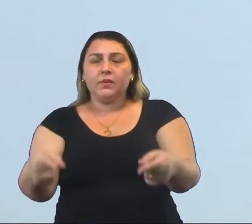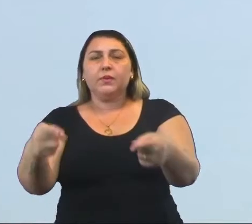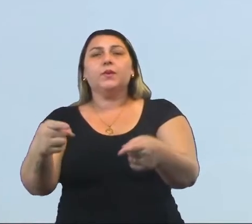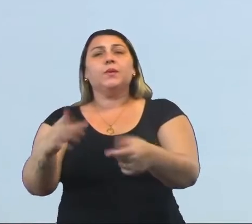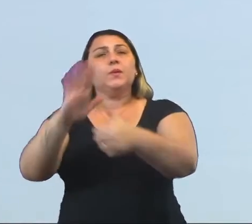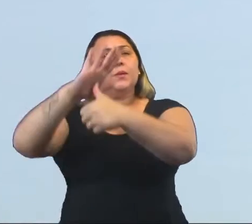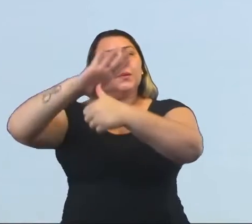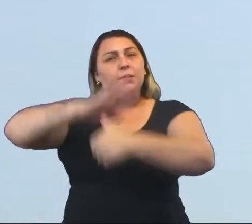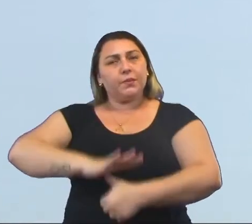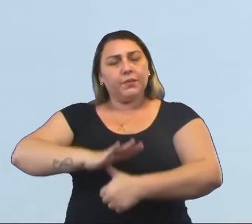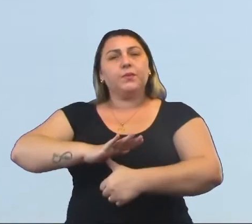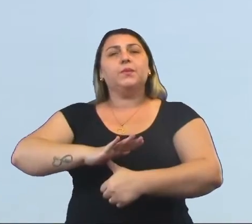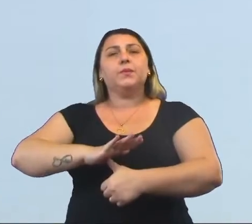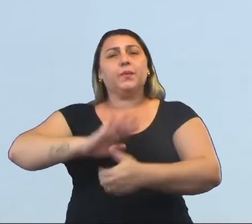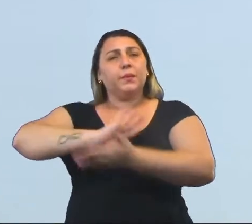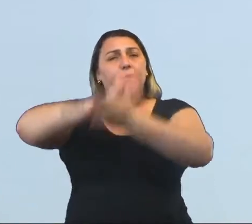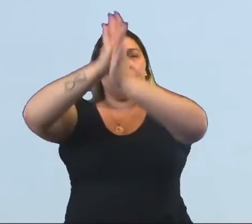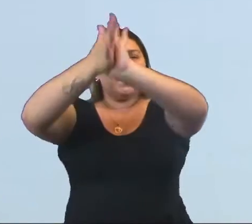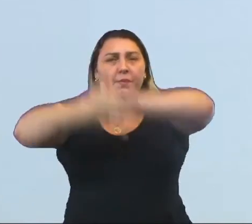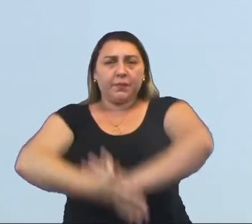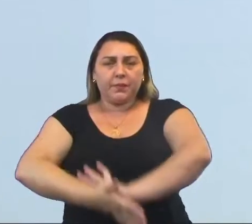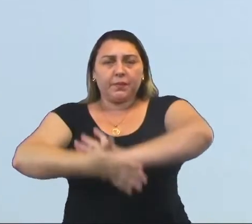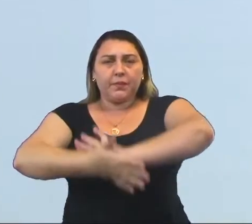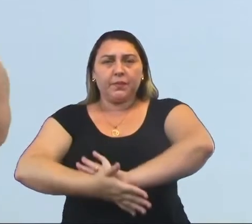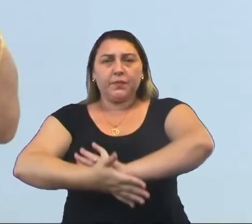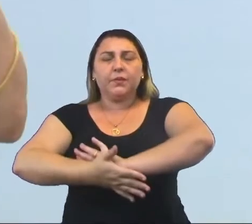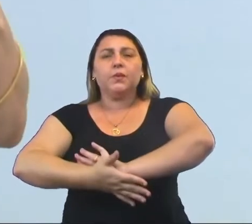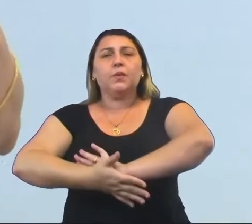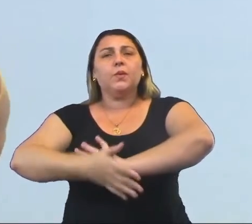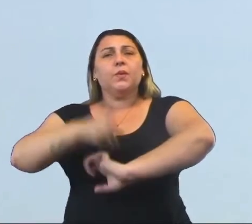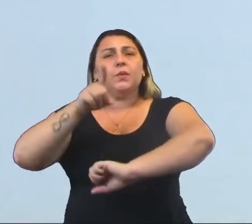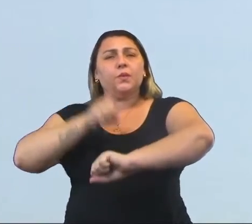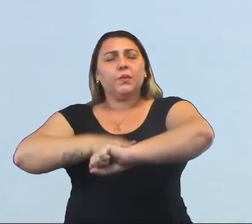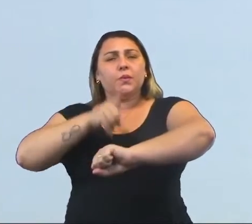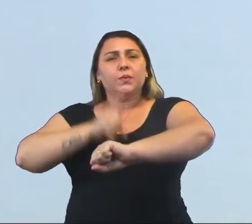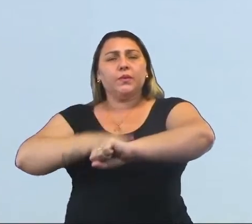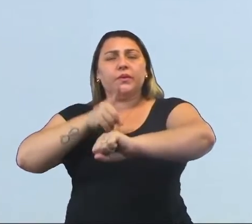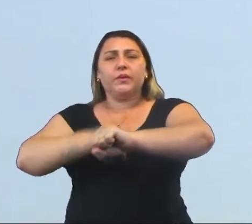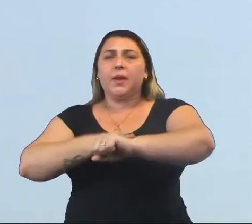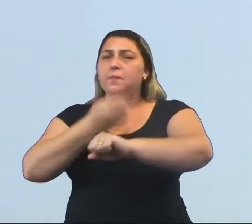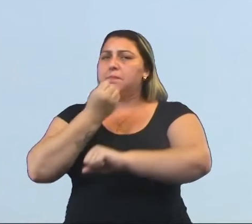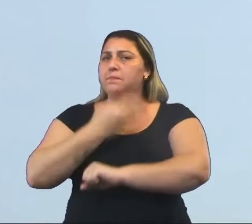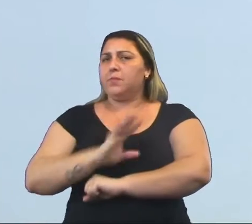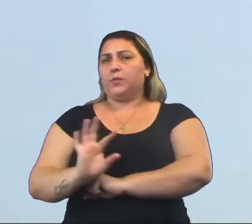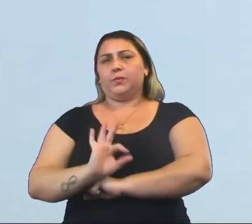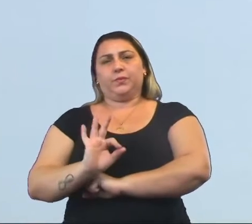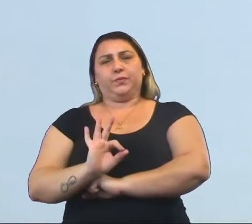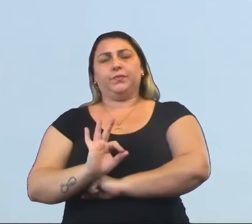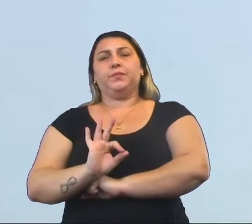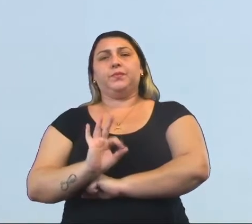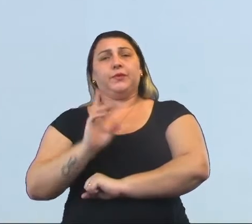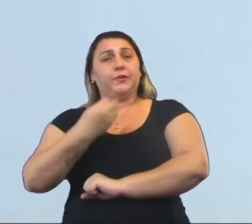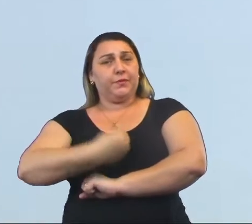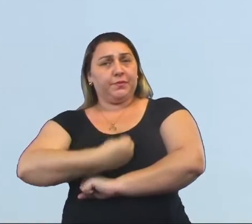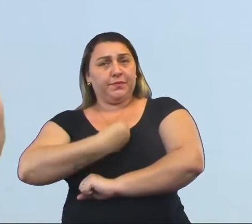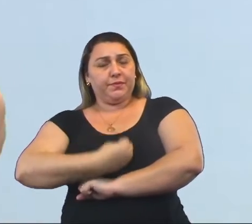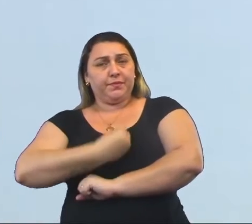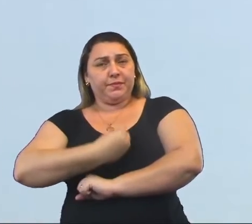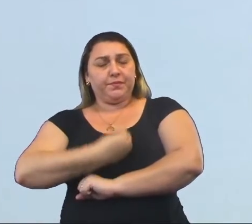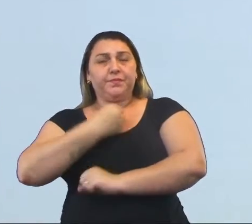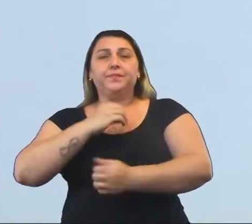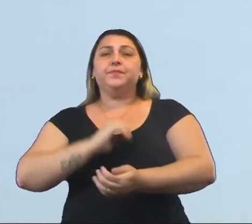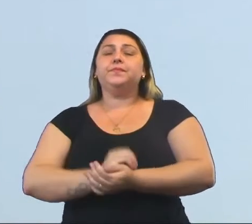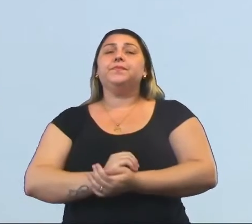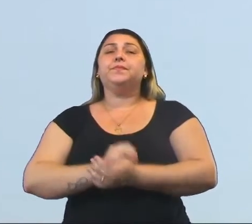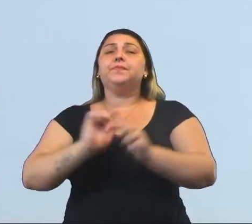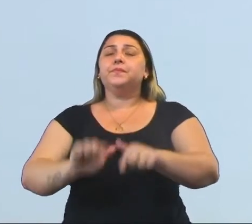depressão, há uma grande destruição. O clima, o cenário, não é um cenário muito bacana de se viver, né? Então